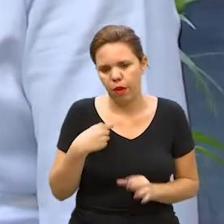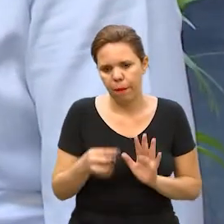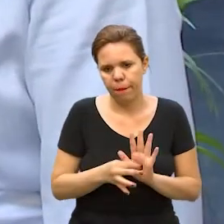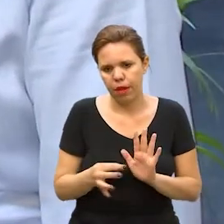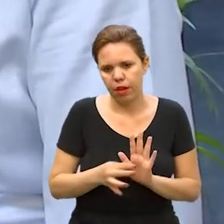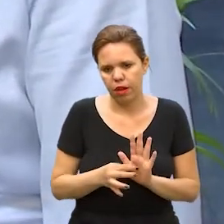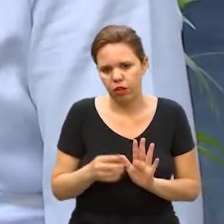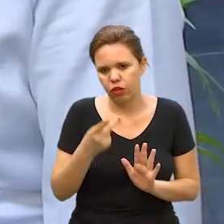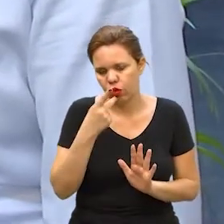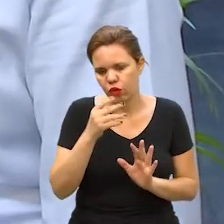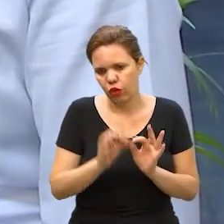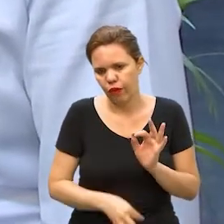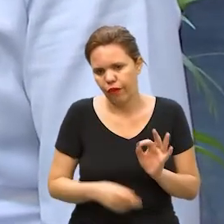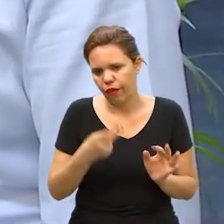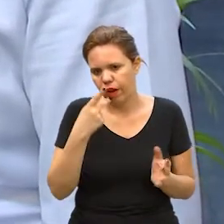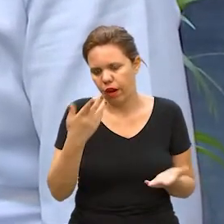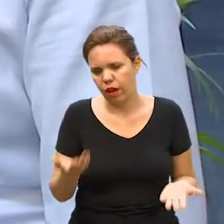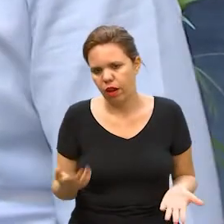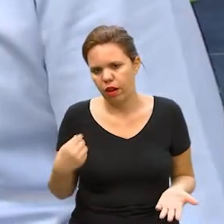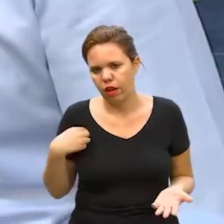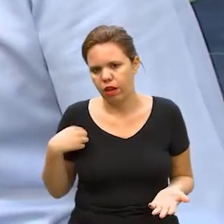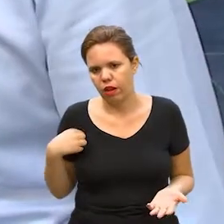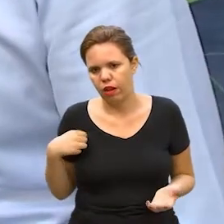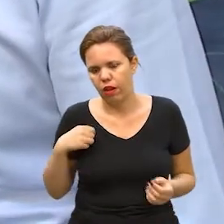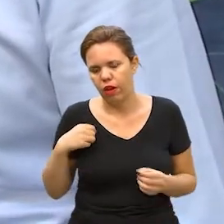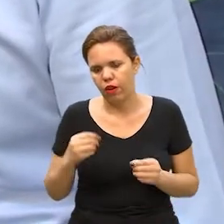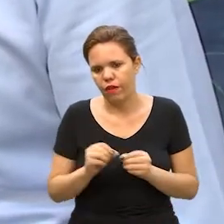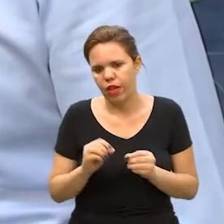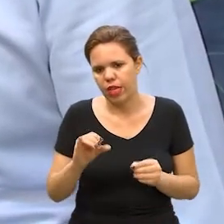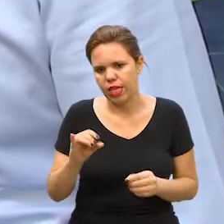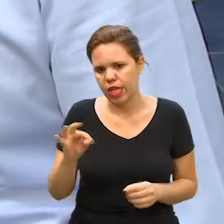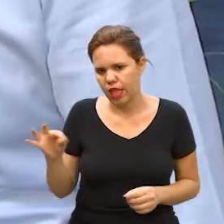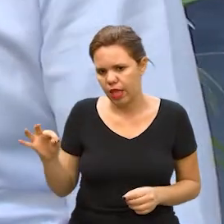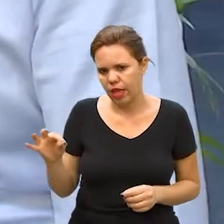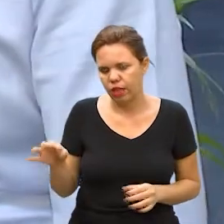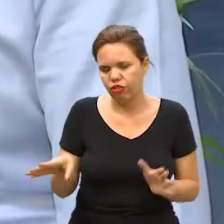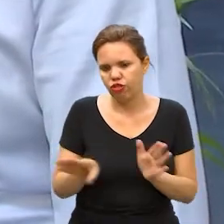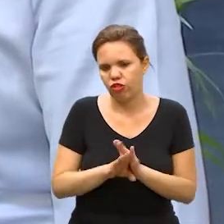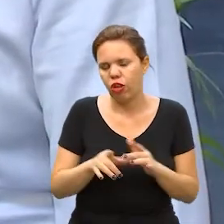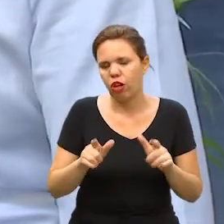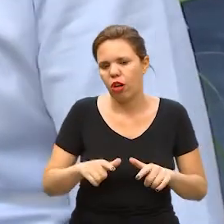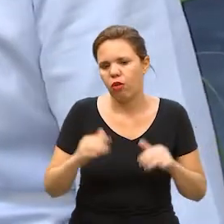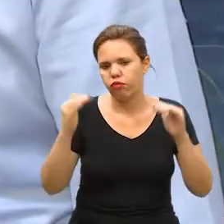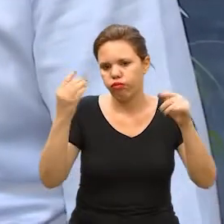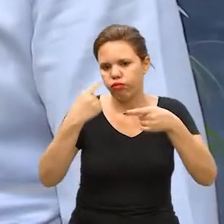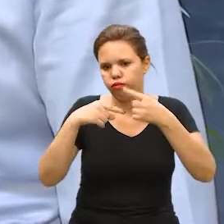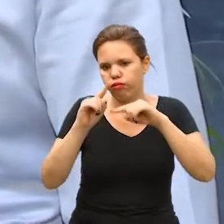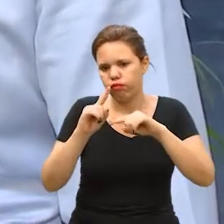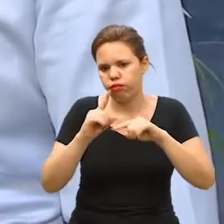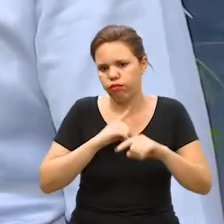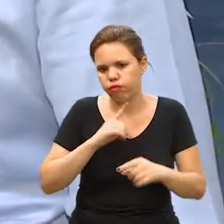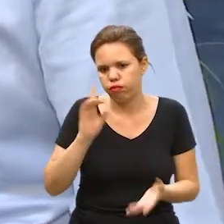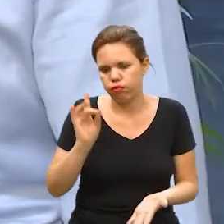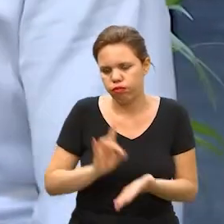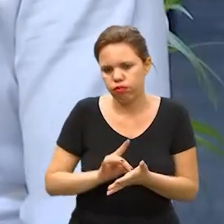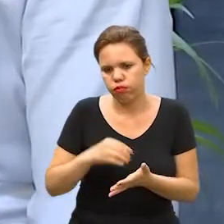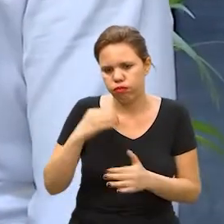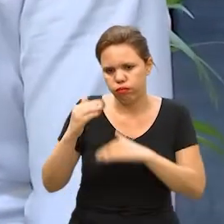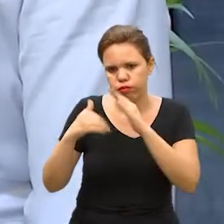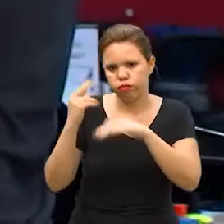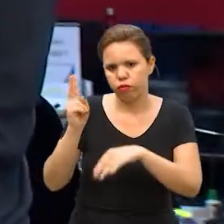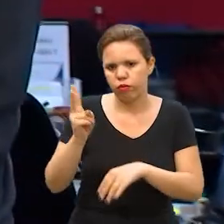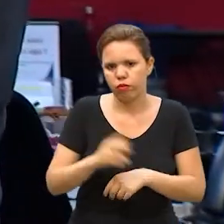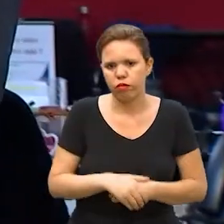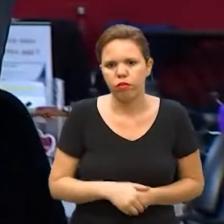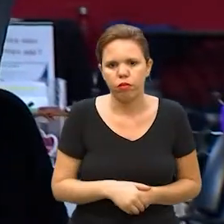eu estou falando é a minha visão, é o que faz a CIT chegar onde chegou, com a consistência e com o crescimento